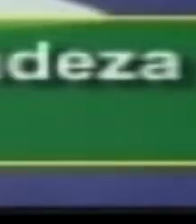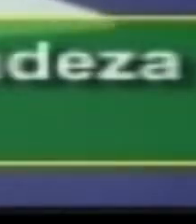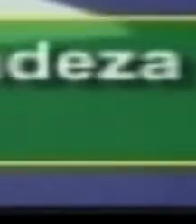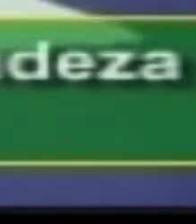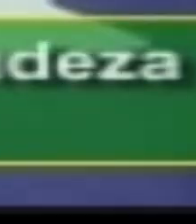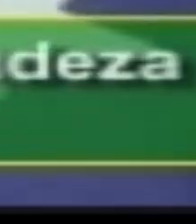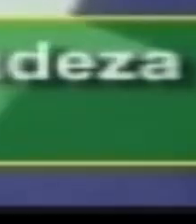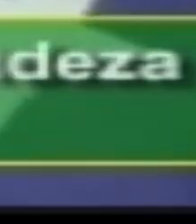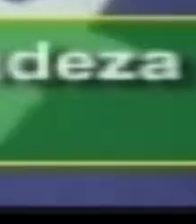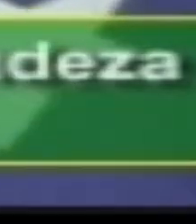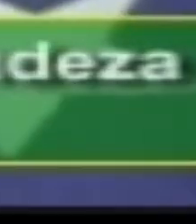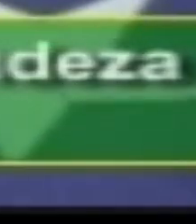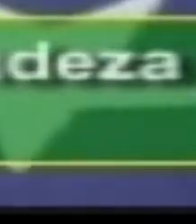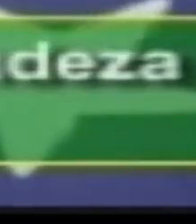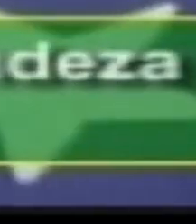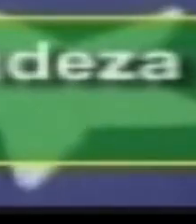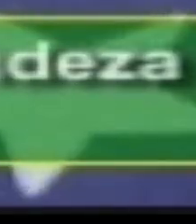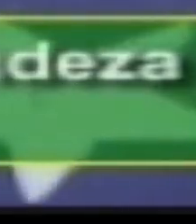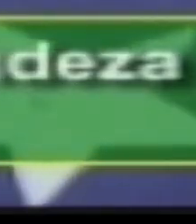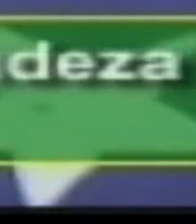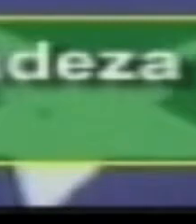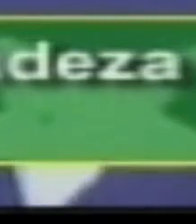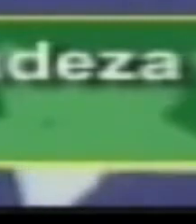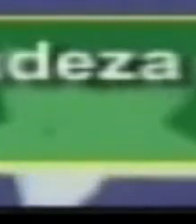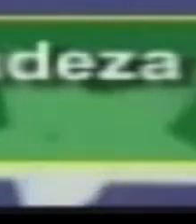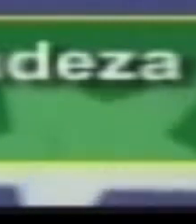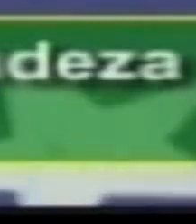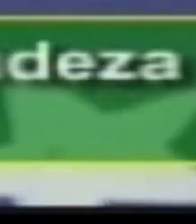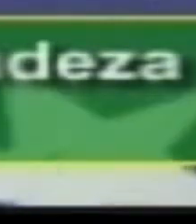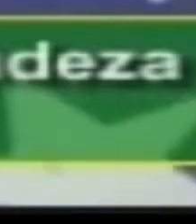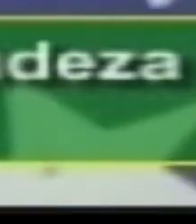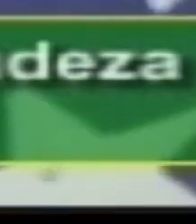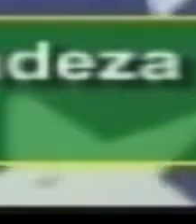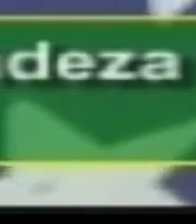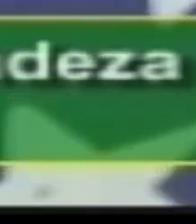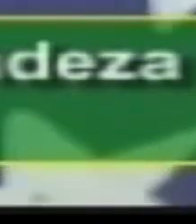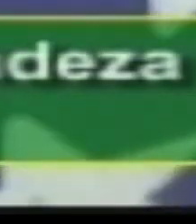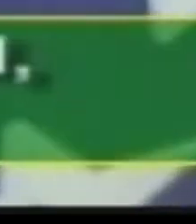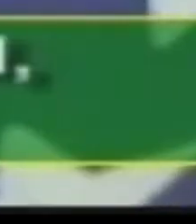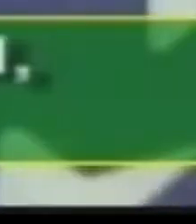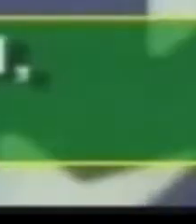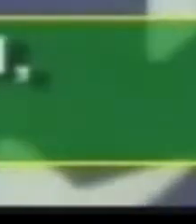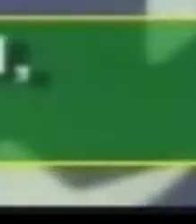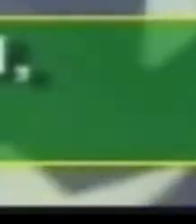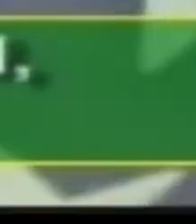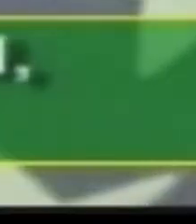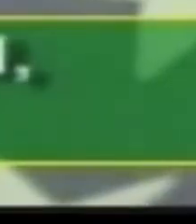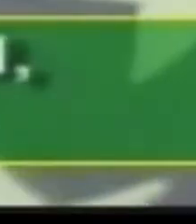Em